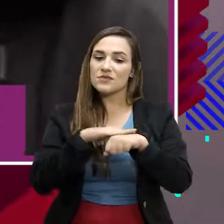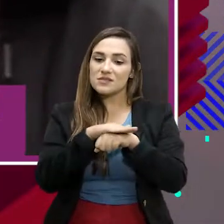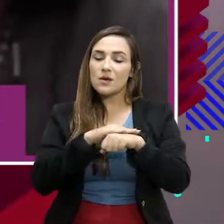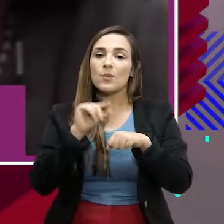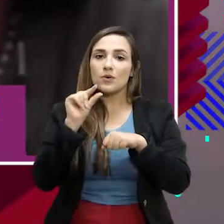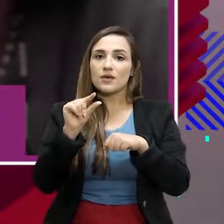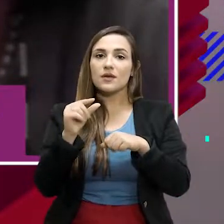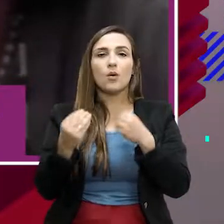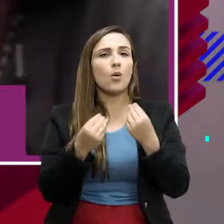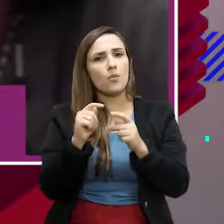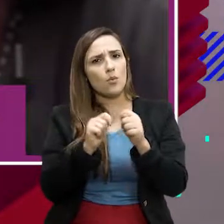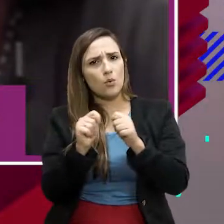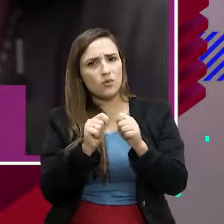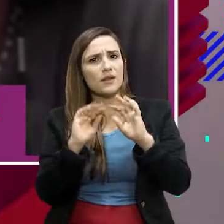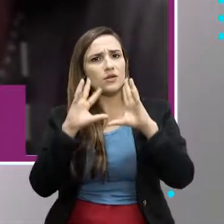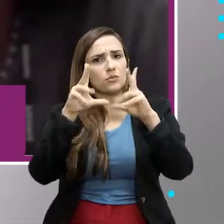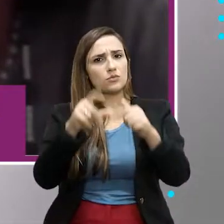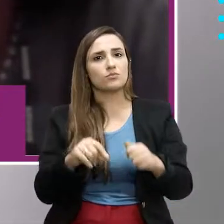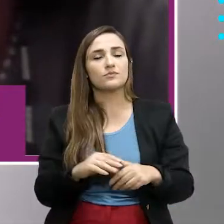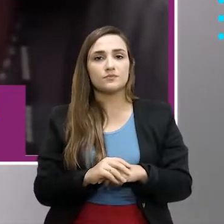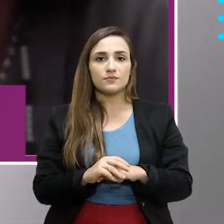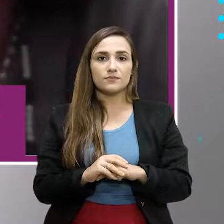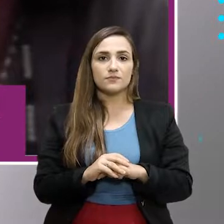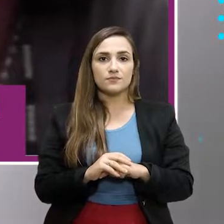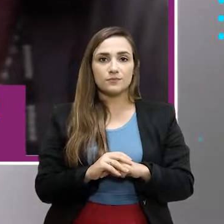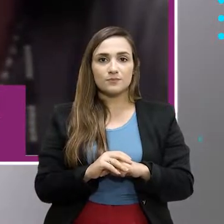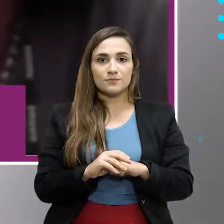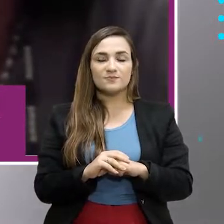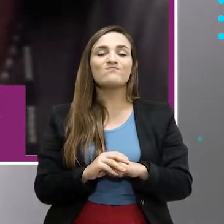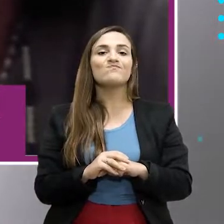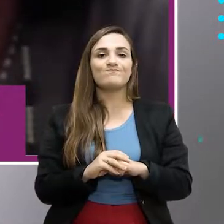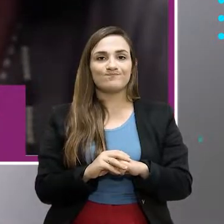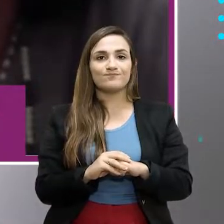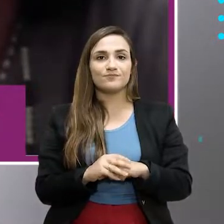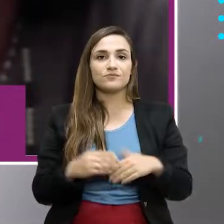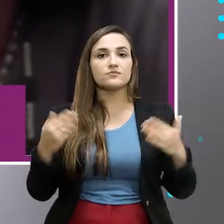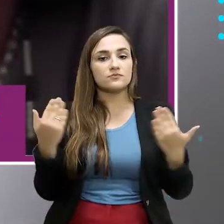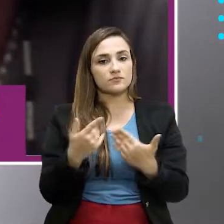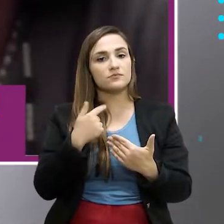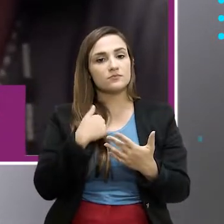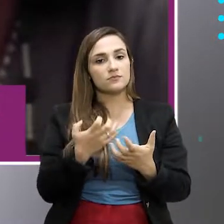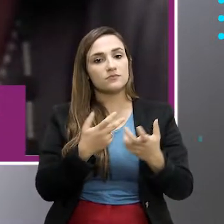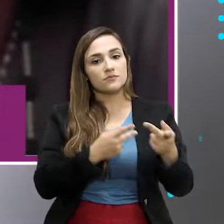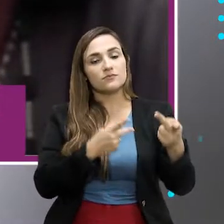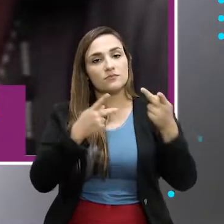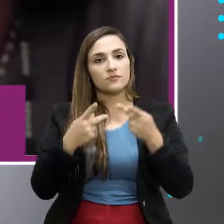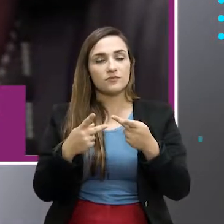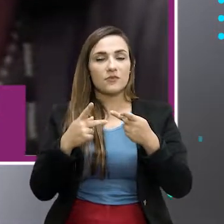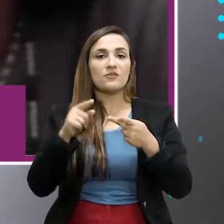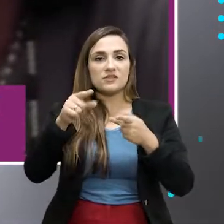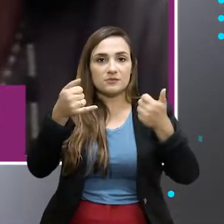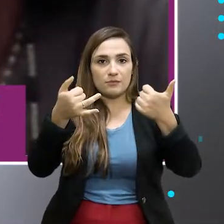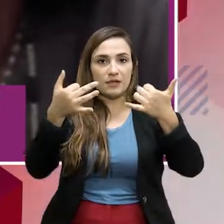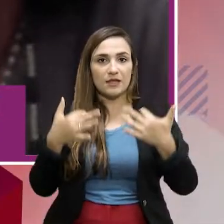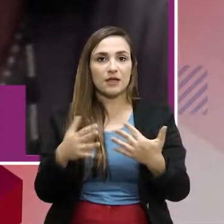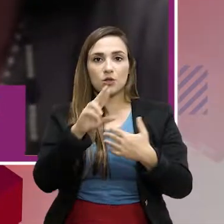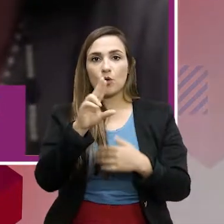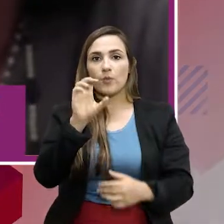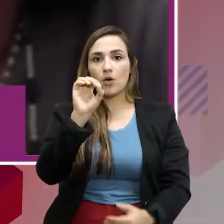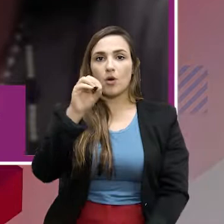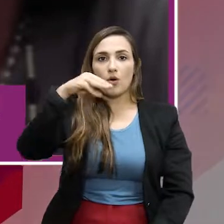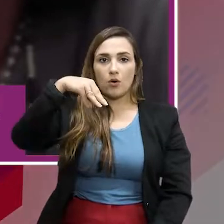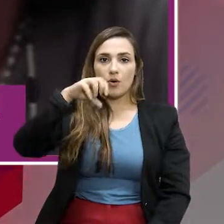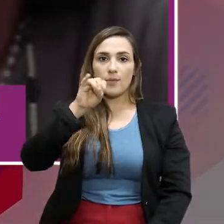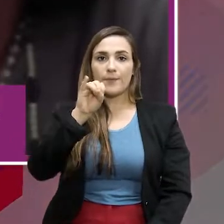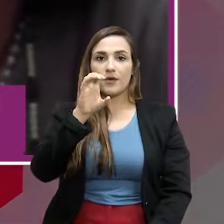é como é que a gente vai controlar tudo isso. Bom, doutora, e a gente quer começar falando sobre a Ômicron, que é essa nova